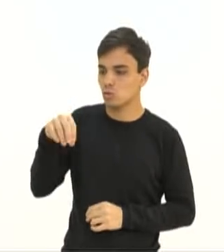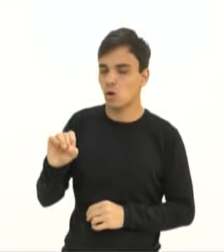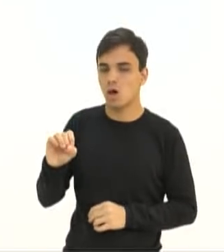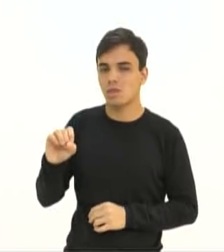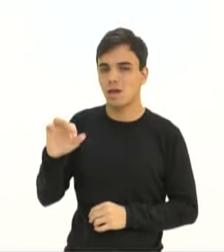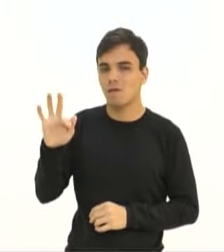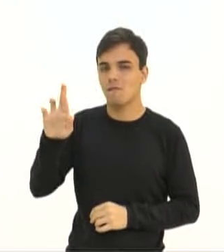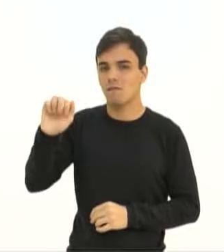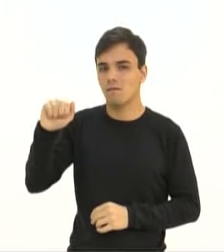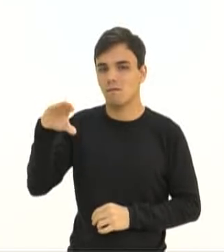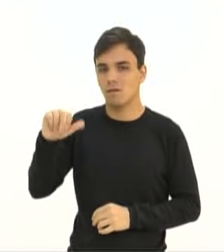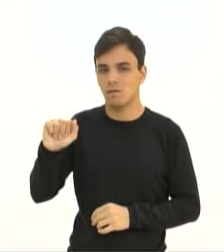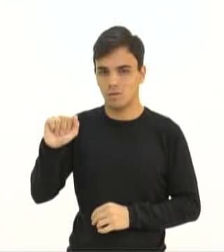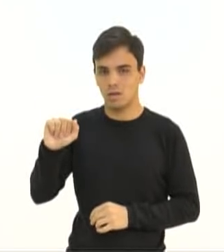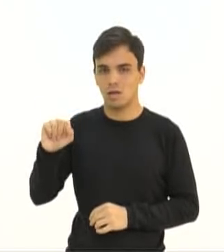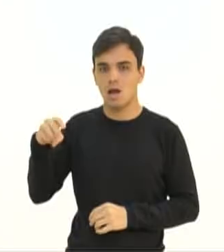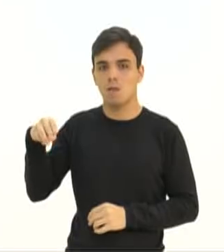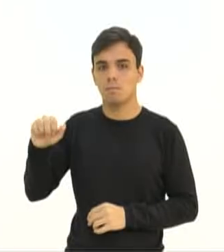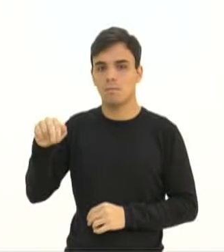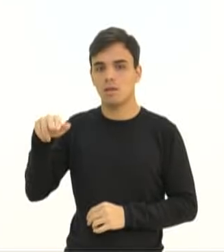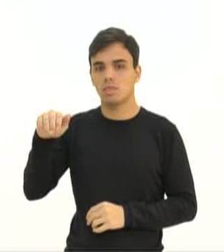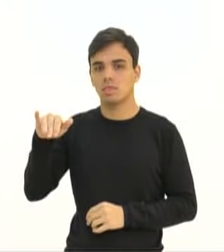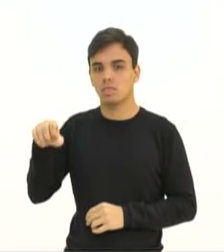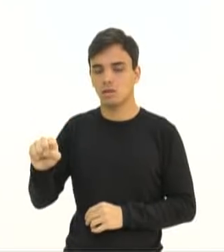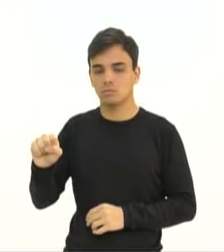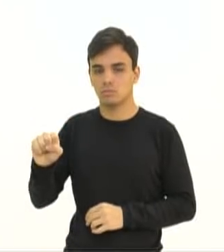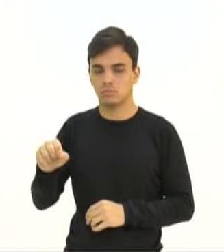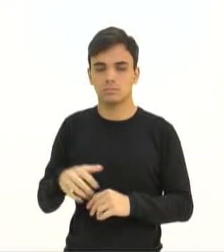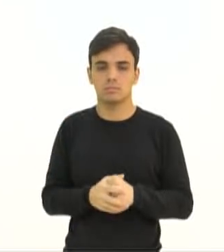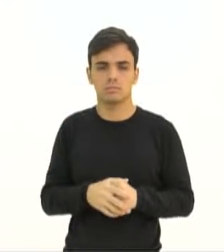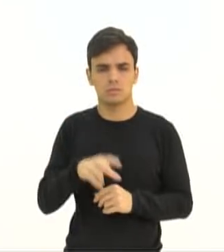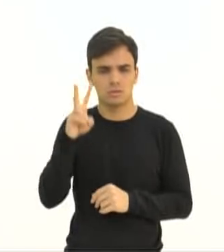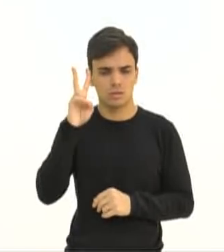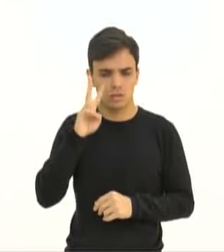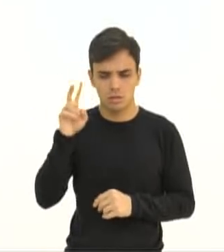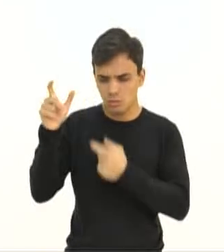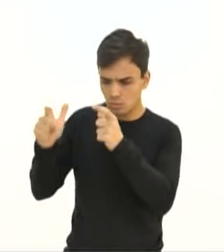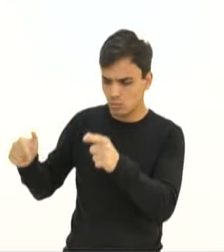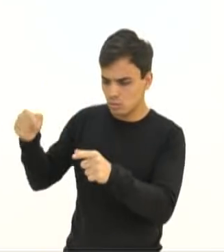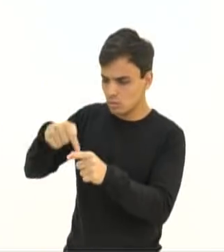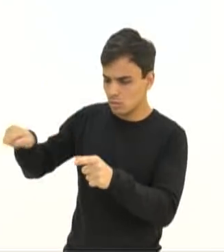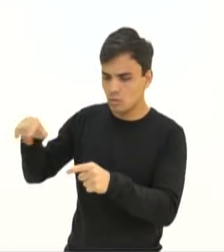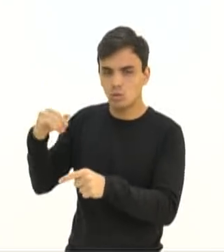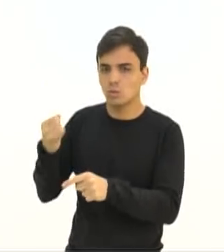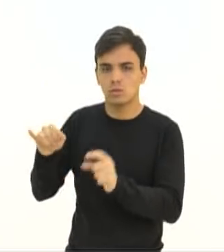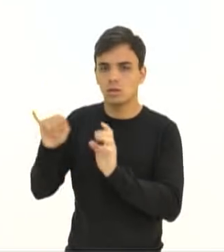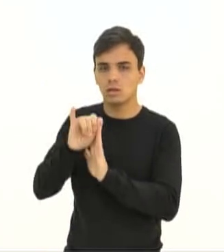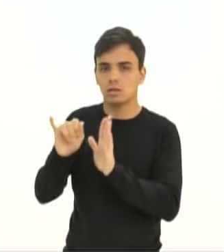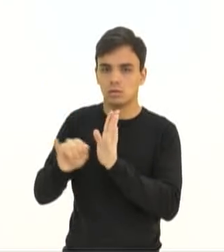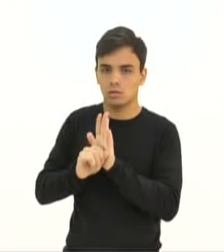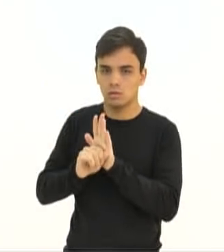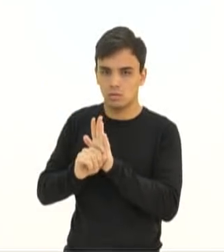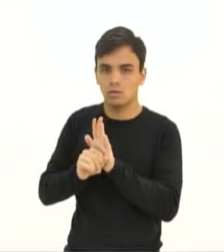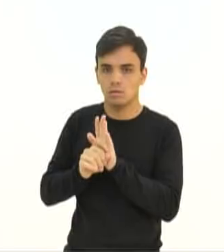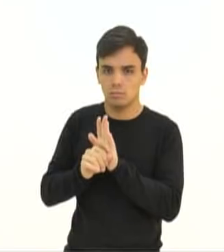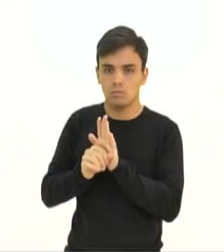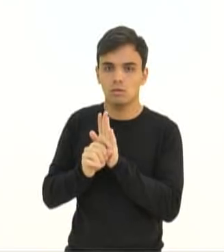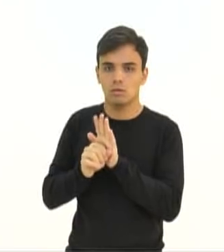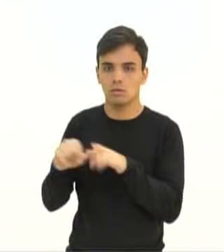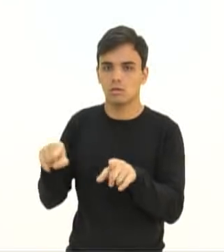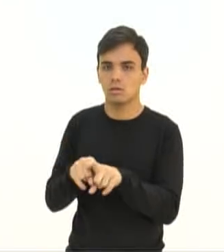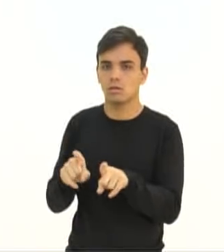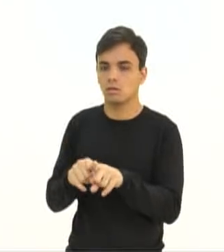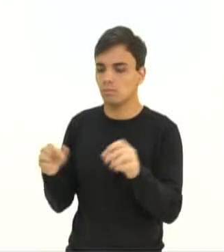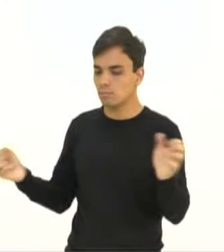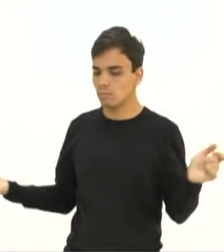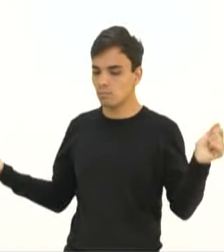aquela ideia de uma área livre de taxas e impostos para atrair indústrias e se